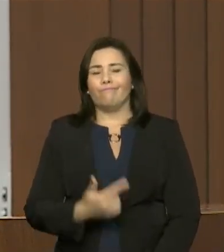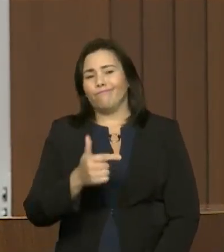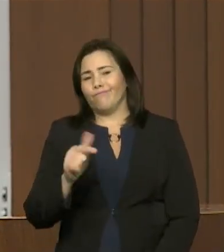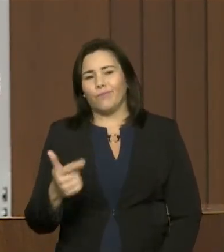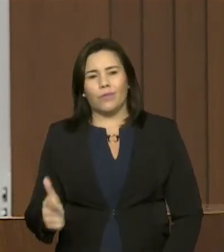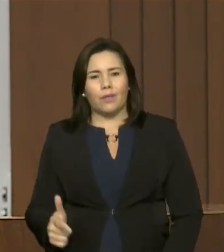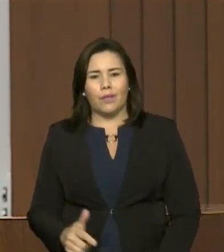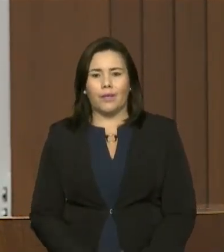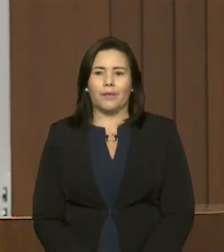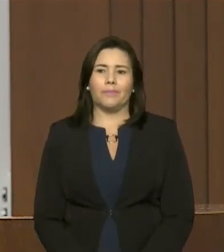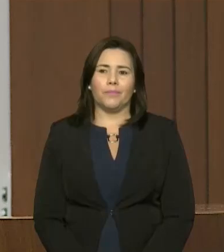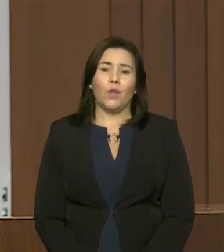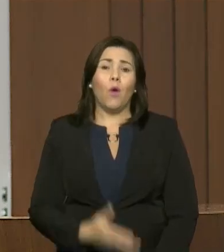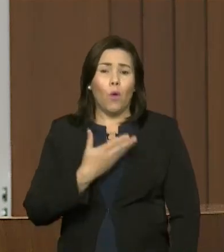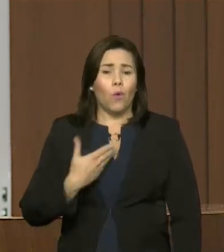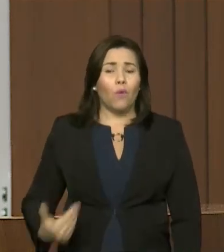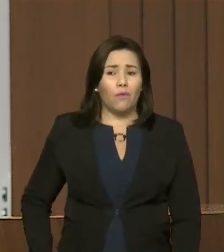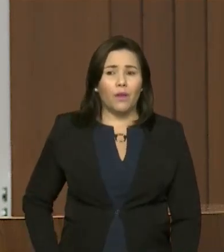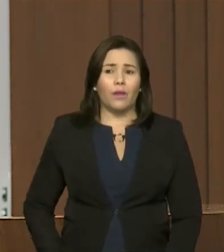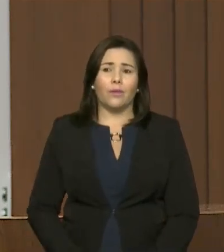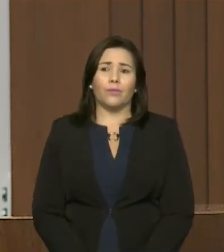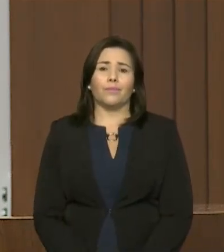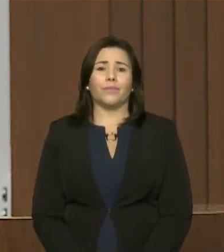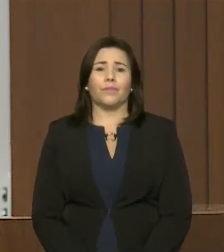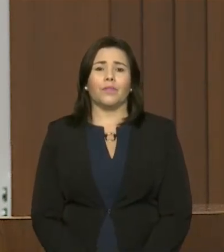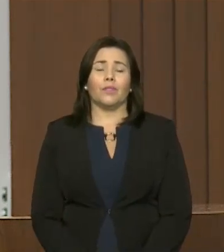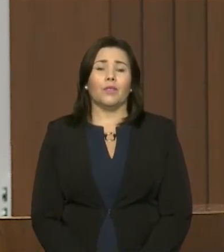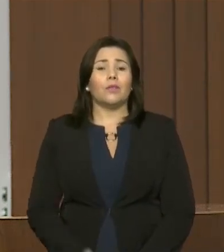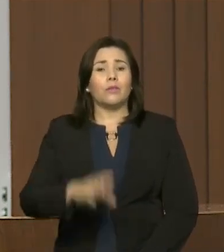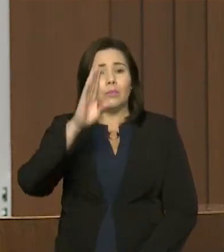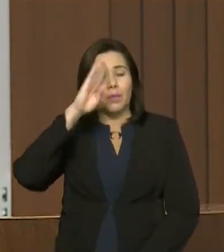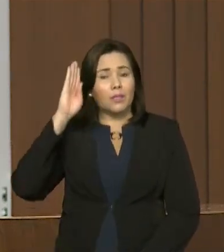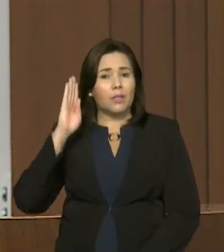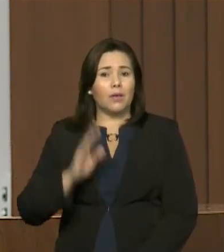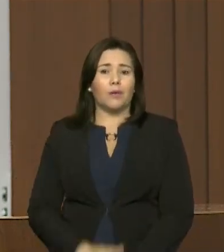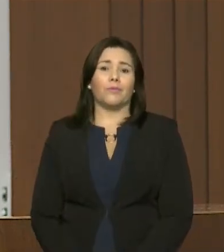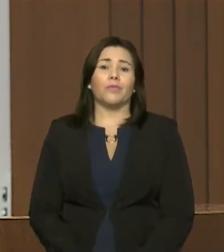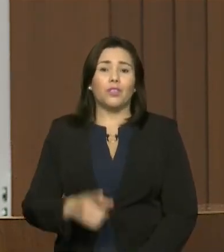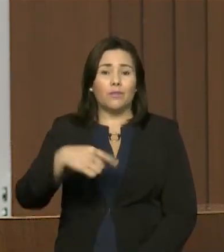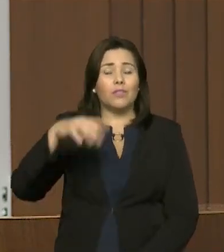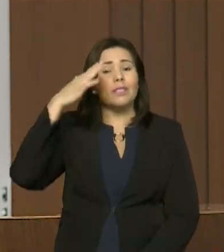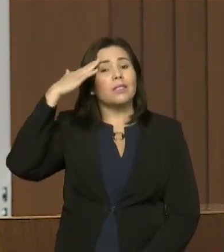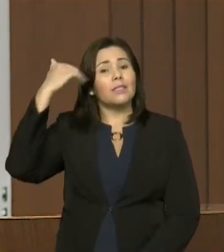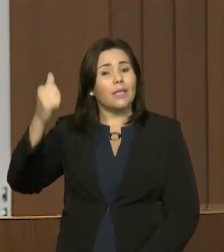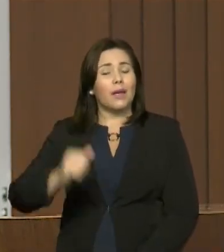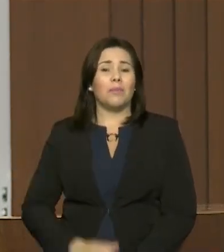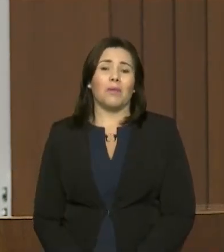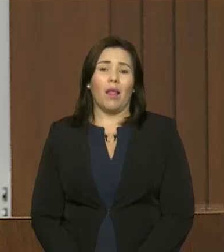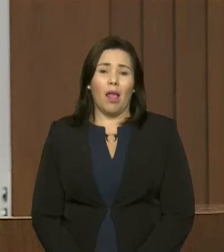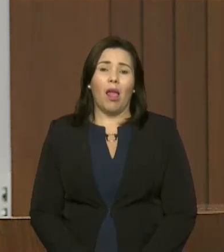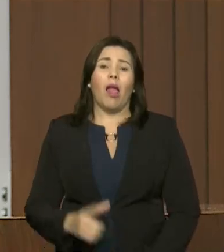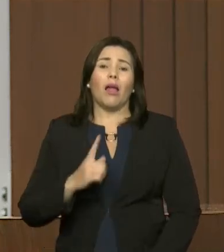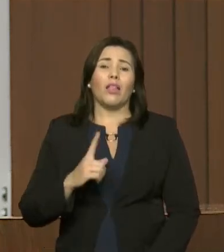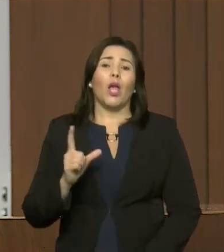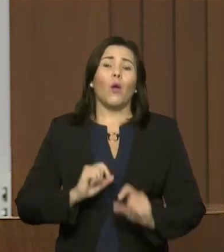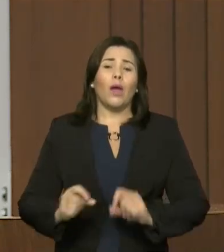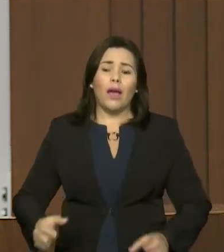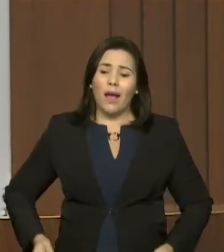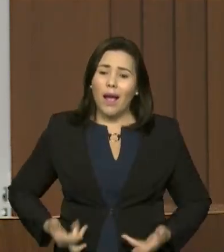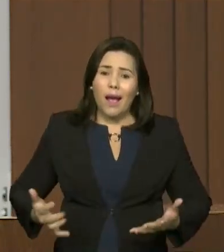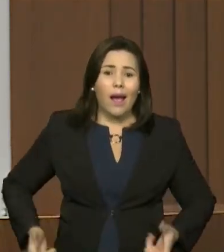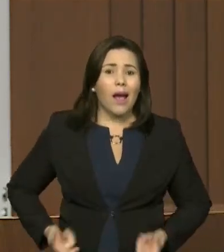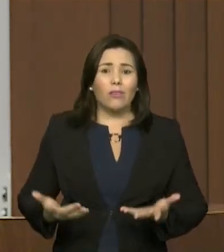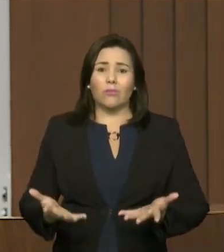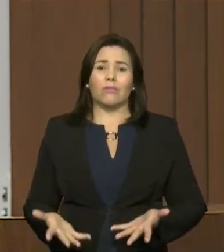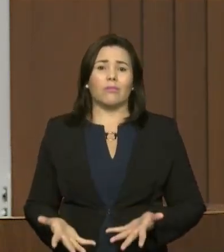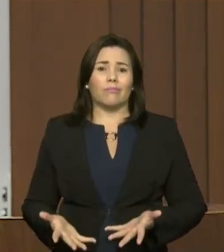foi recebido pelo governador Brandão com despesas fixas bem altas. E